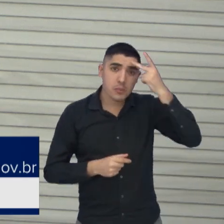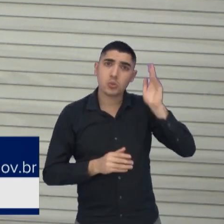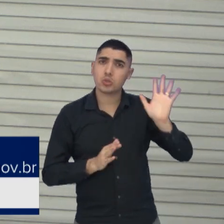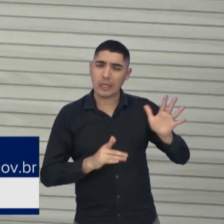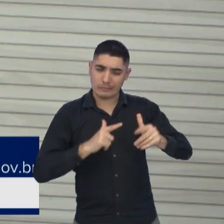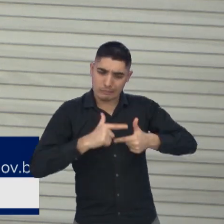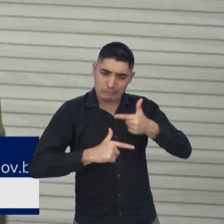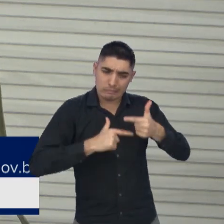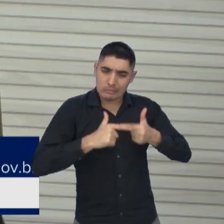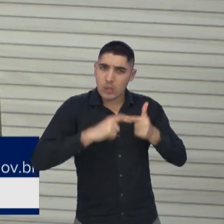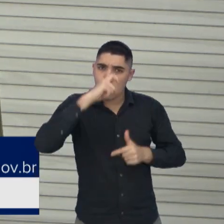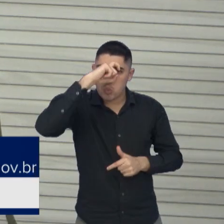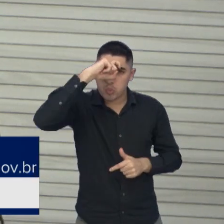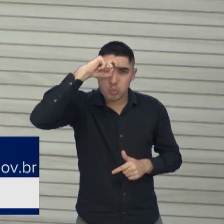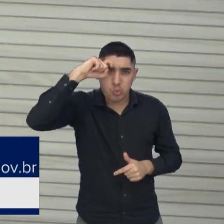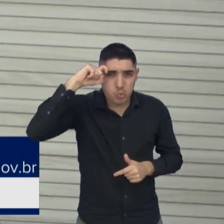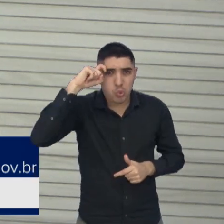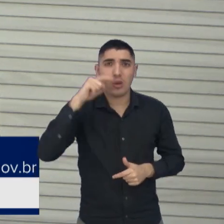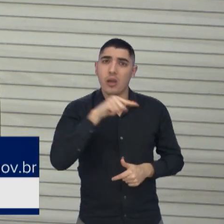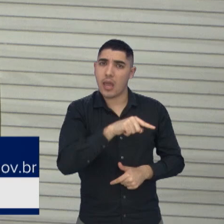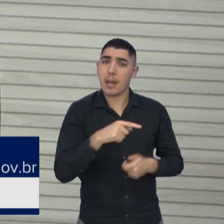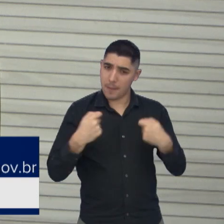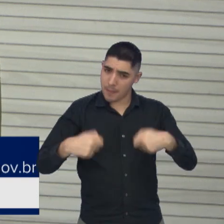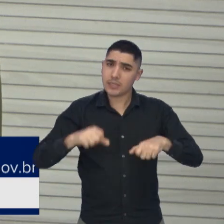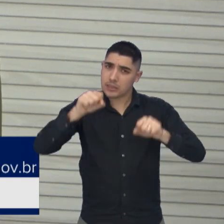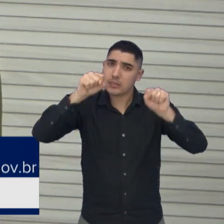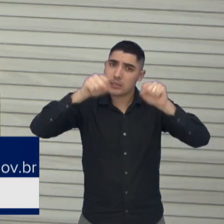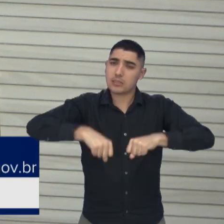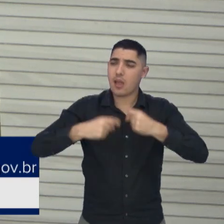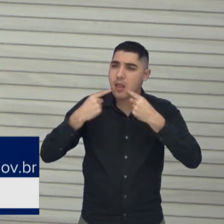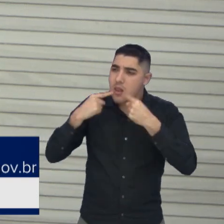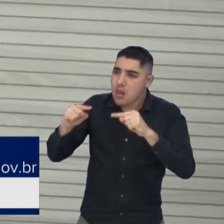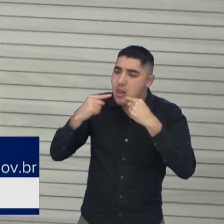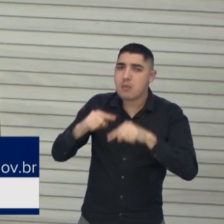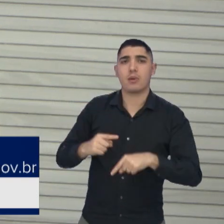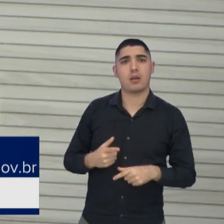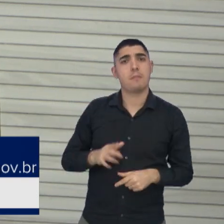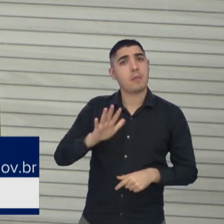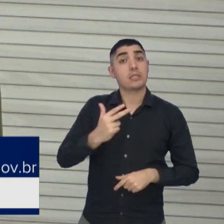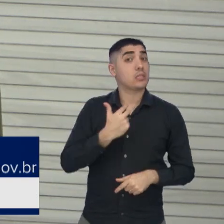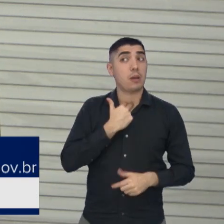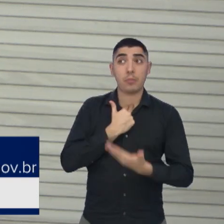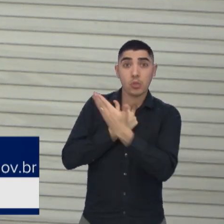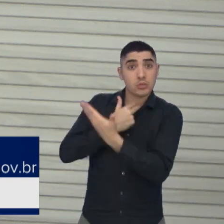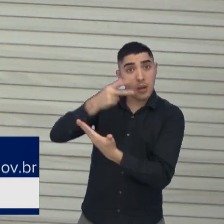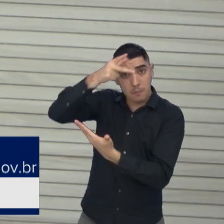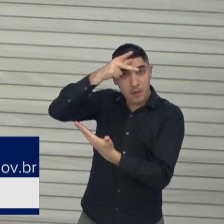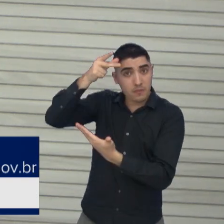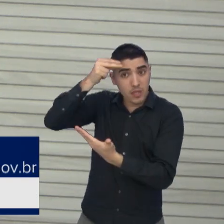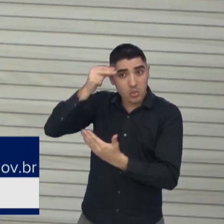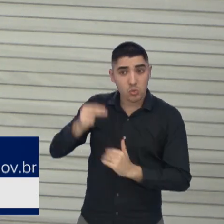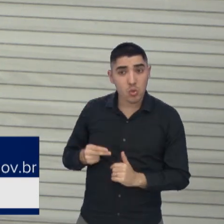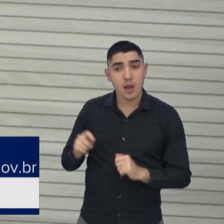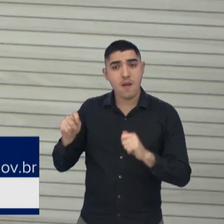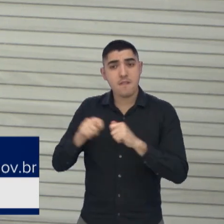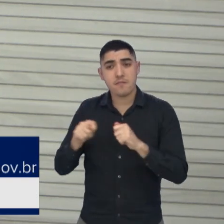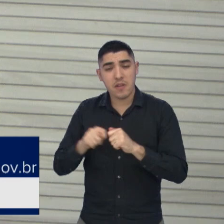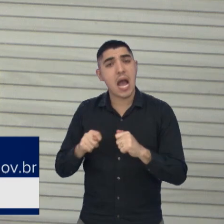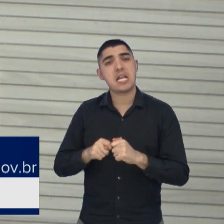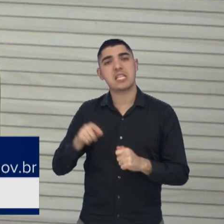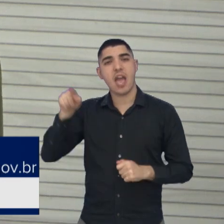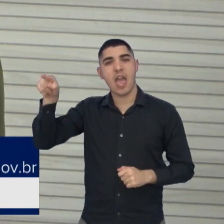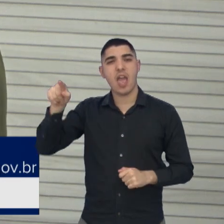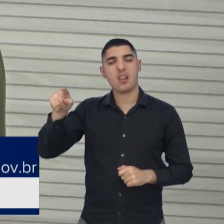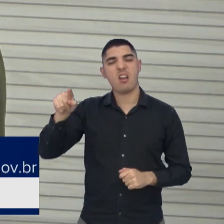o direito de lutar e questionar não dá ao prefeito a fazer esse tipo de manobra e